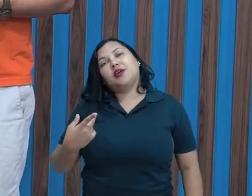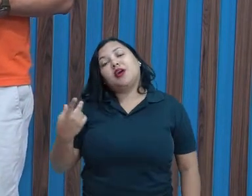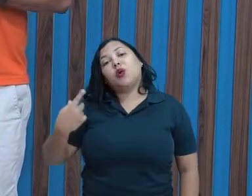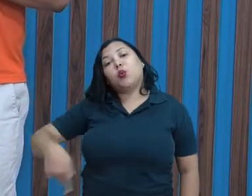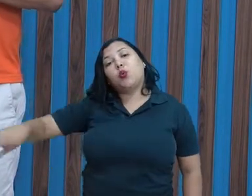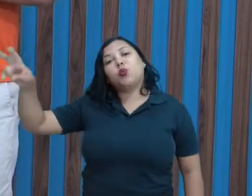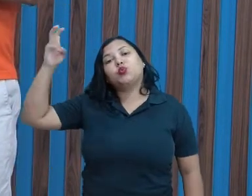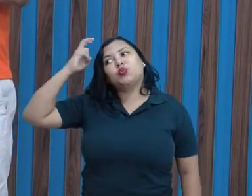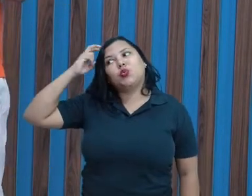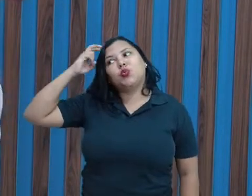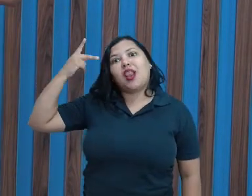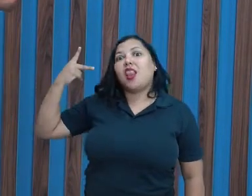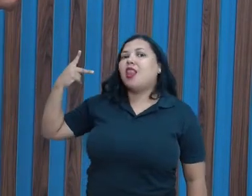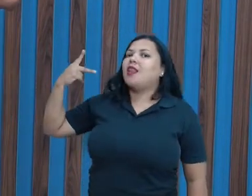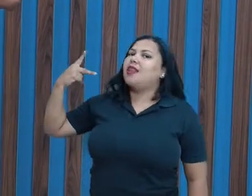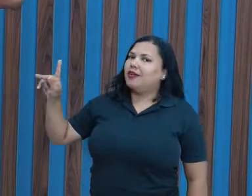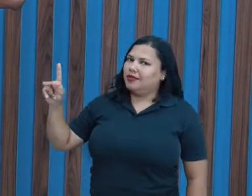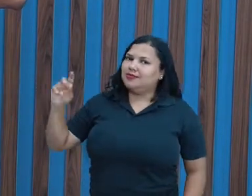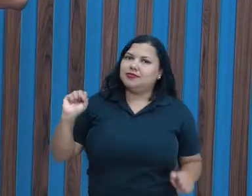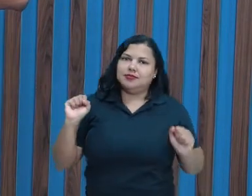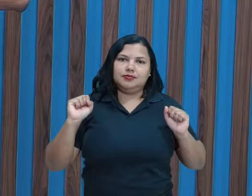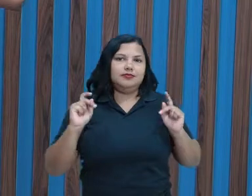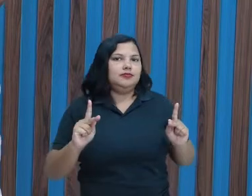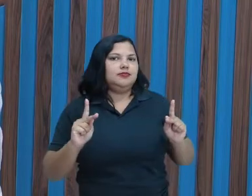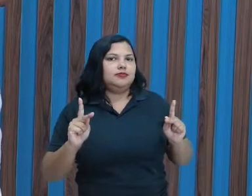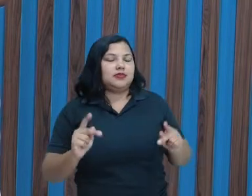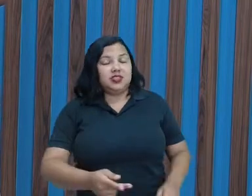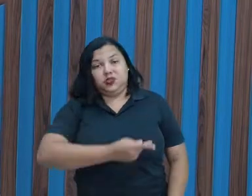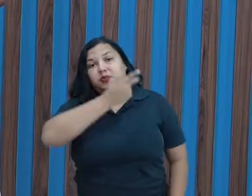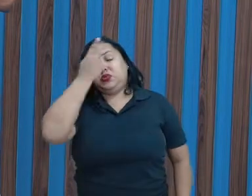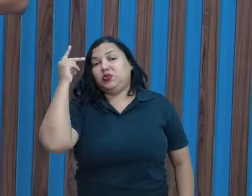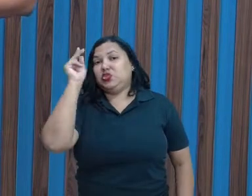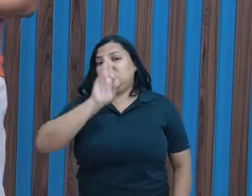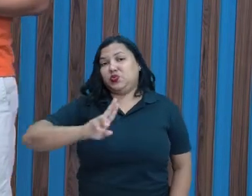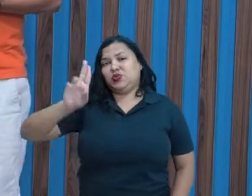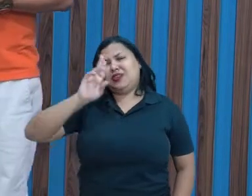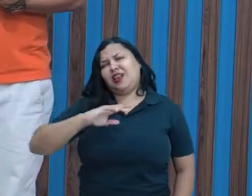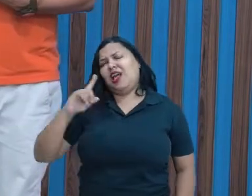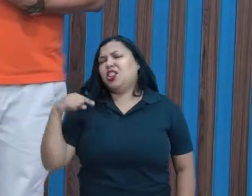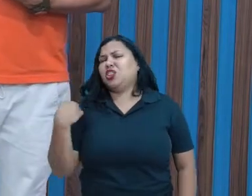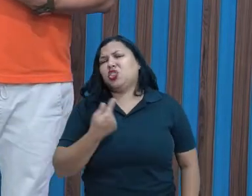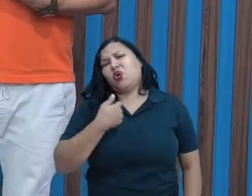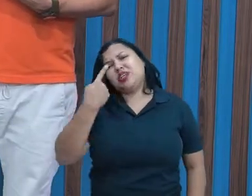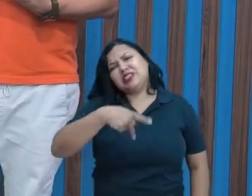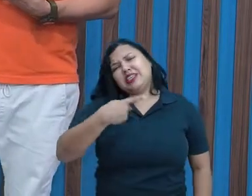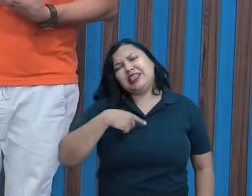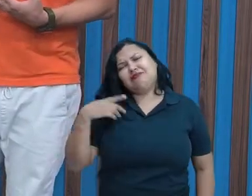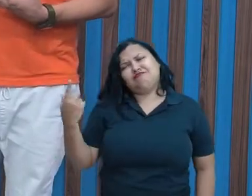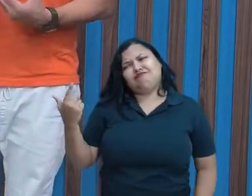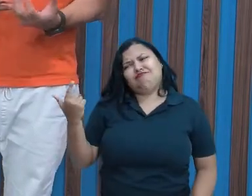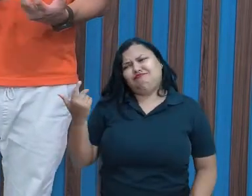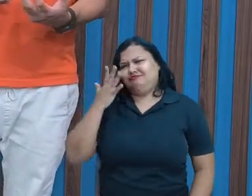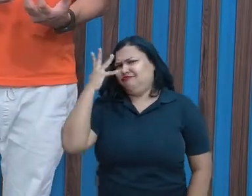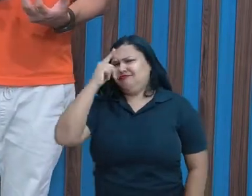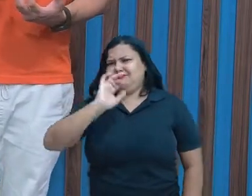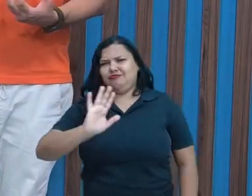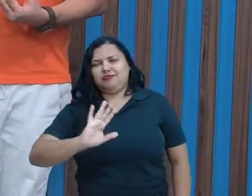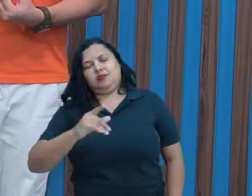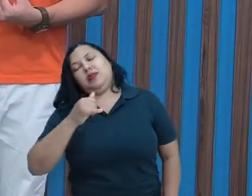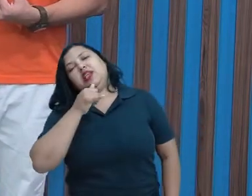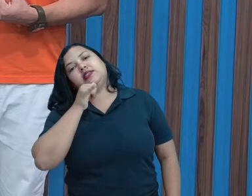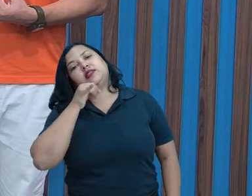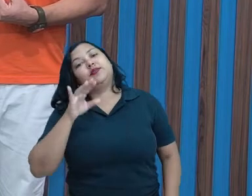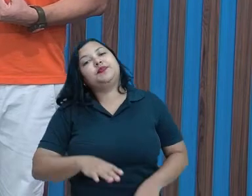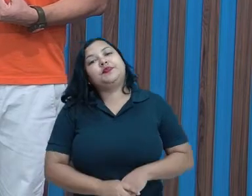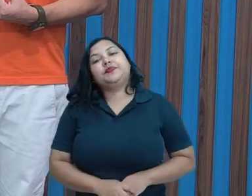sonoridade naquela língua, para os falantes daquela língua. Tá? Para a gente que é falante de língua portuguesa, aquilo não vai ser tão lindo assim. Por exemplo, se eu